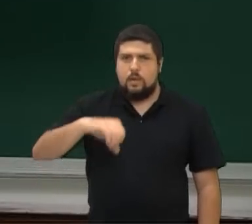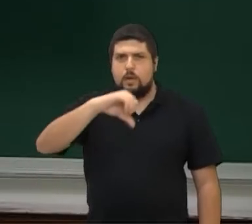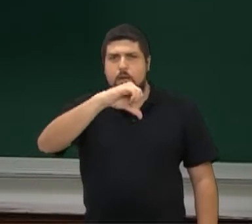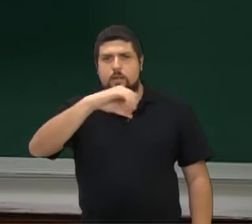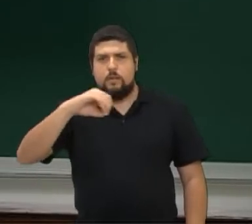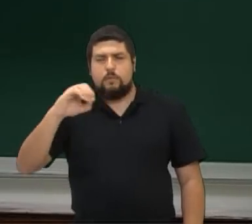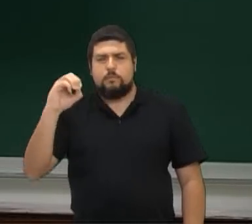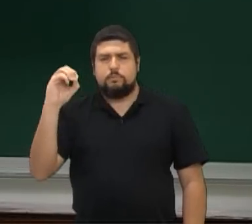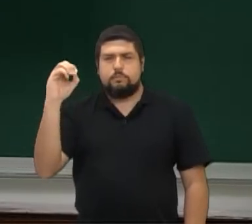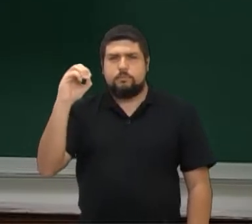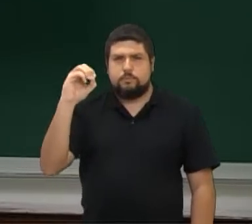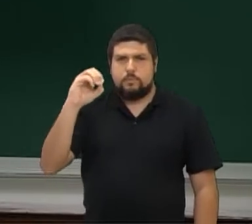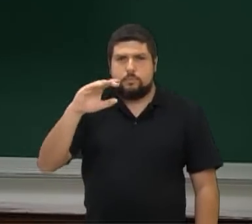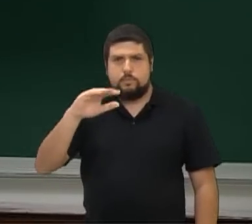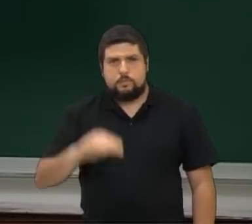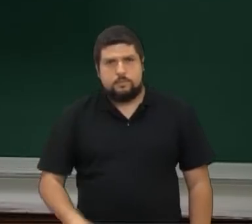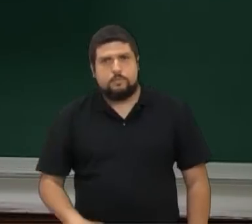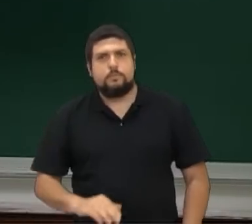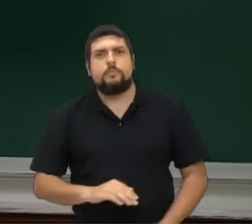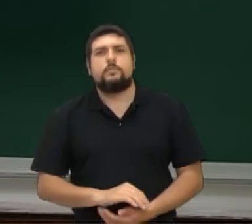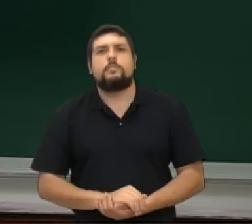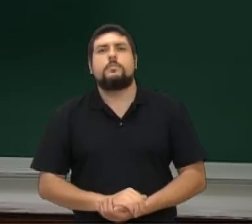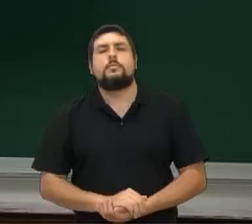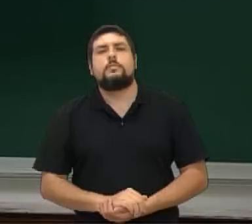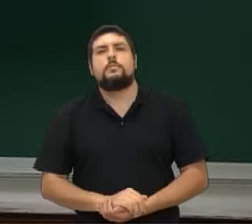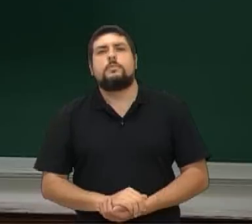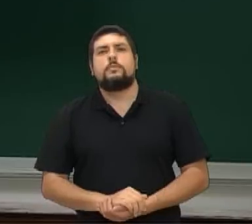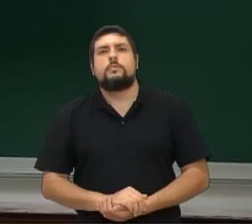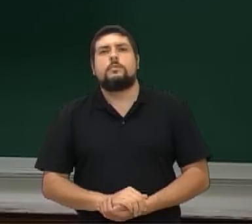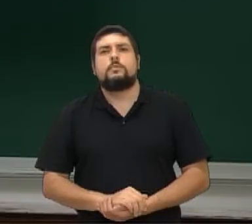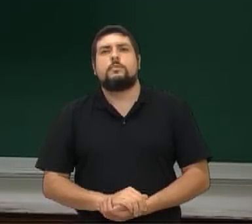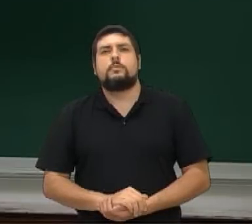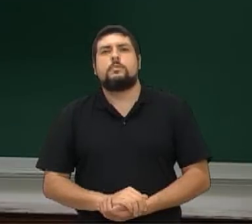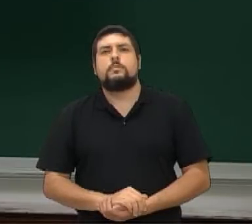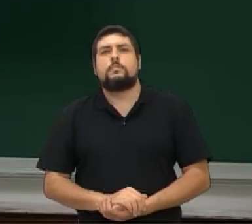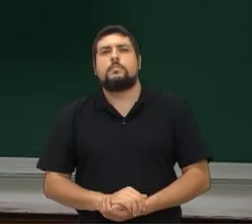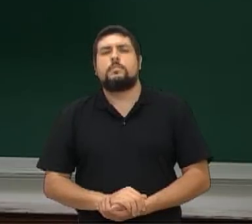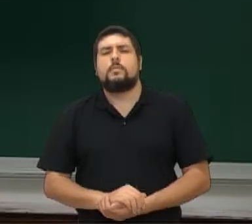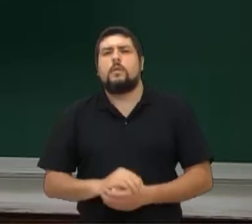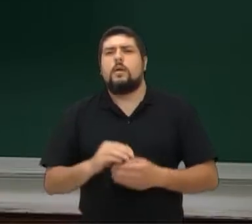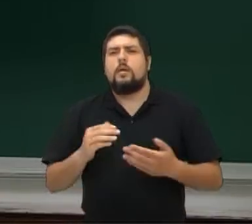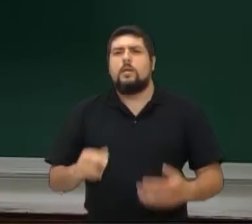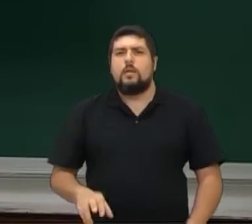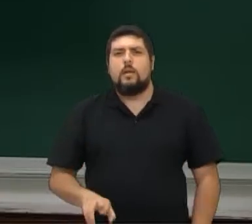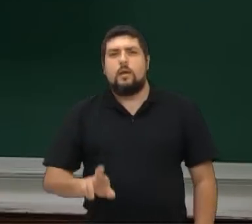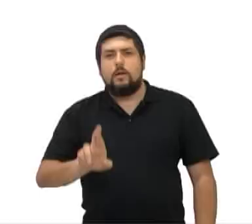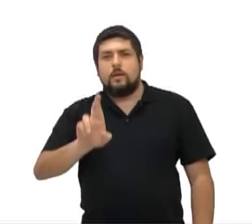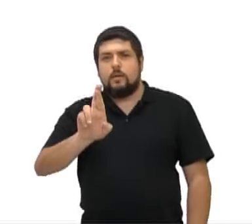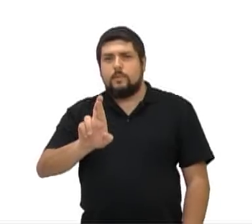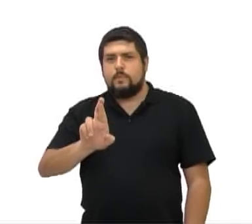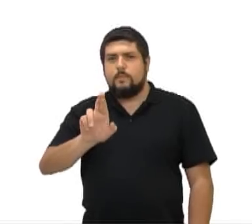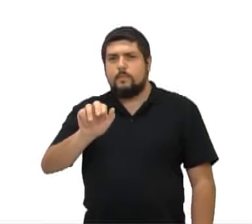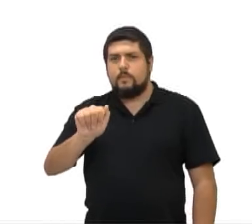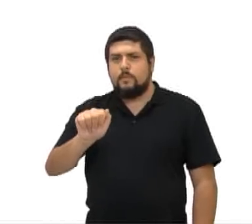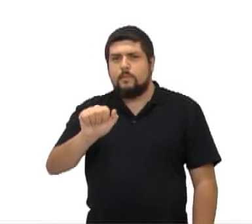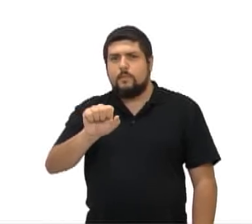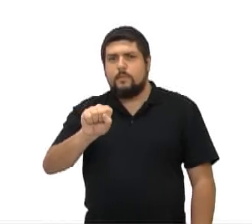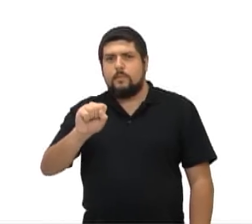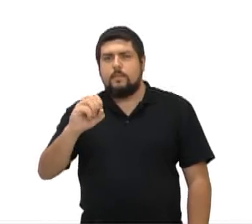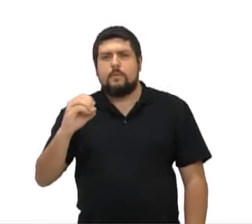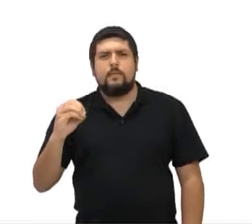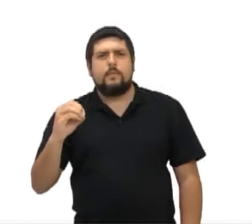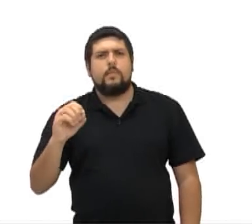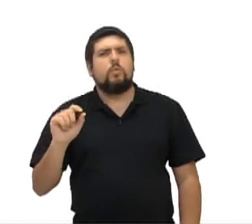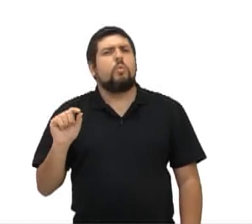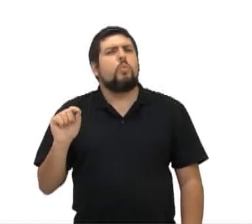90 graus, ok? E o ângulo raso? Lembra dessa definição? O ângulo